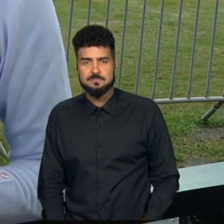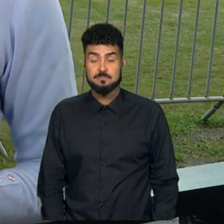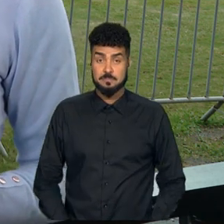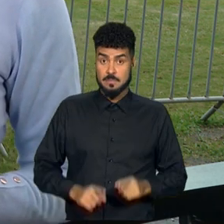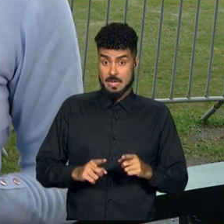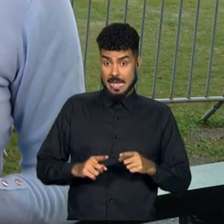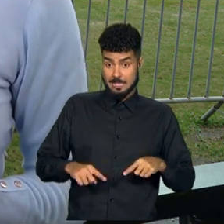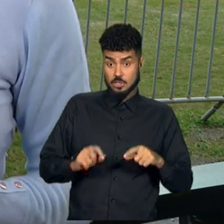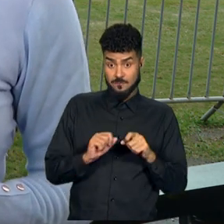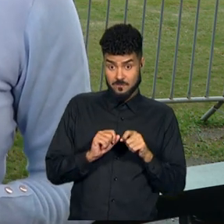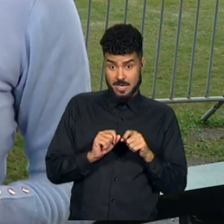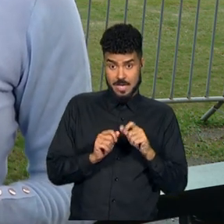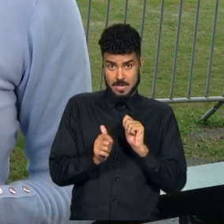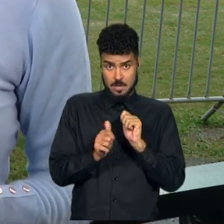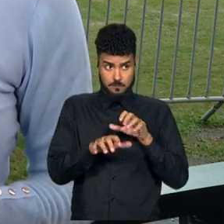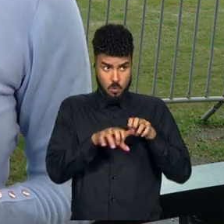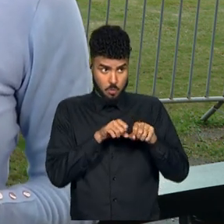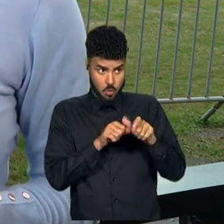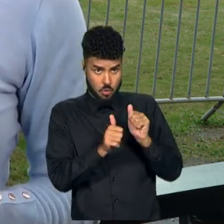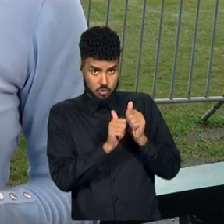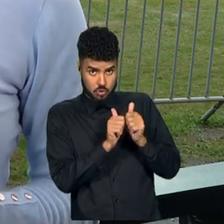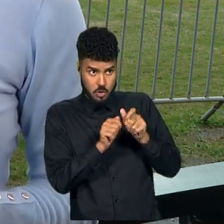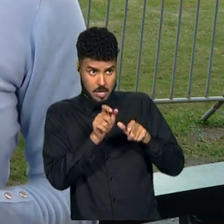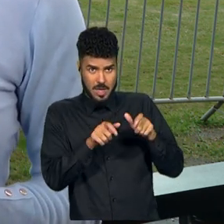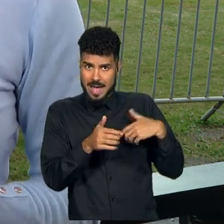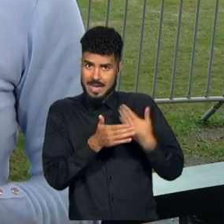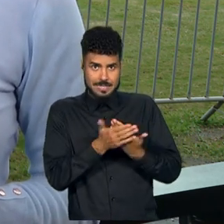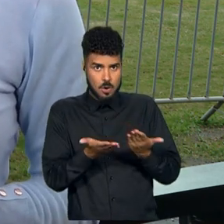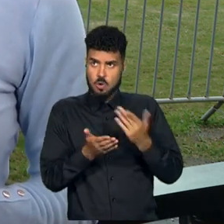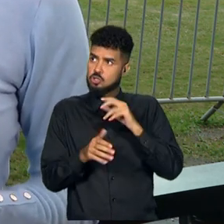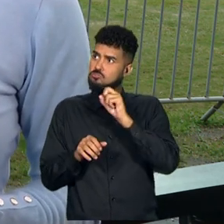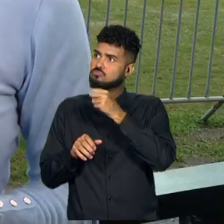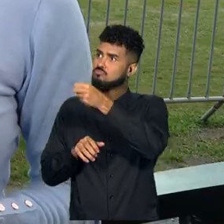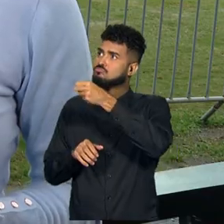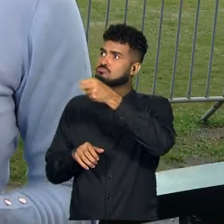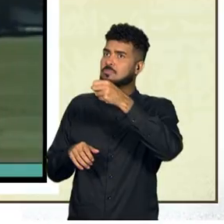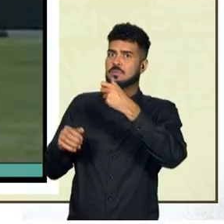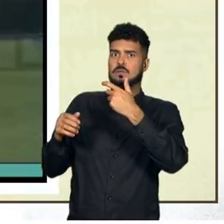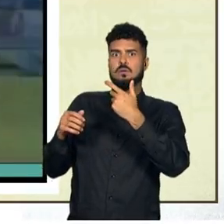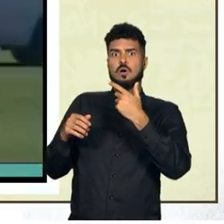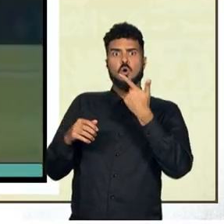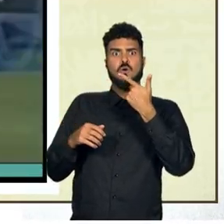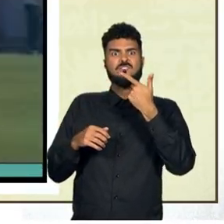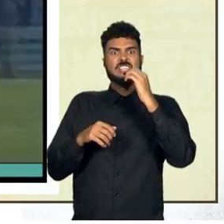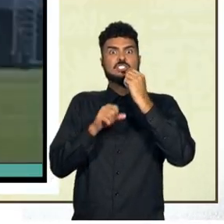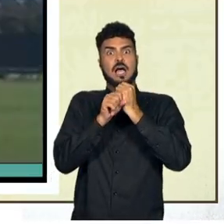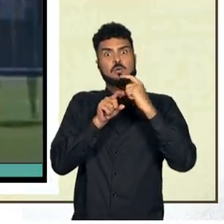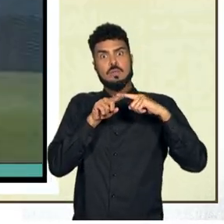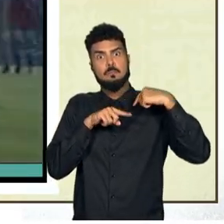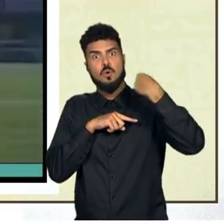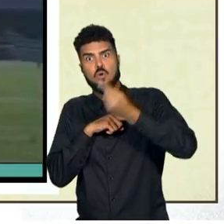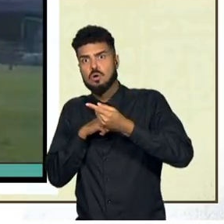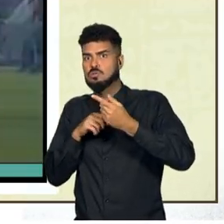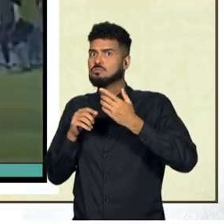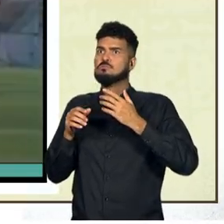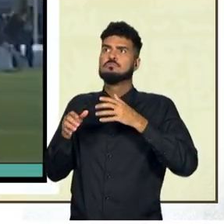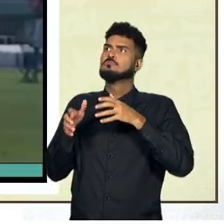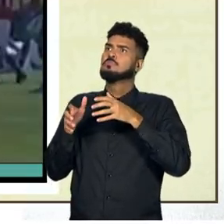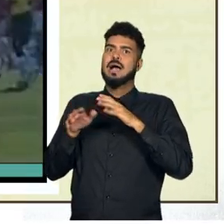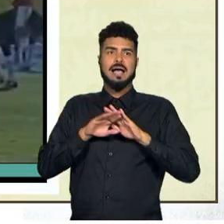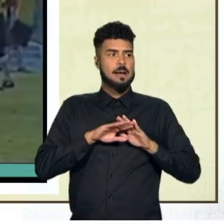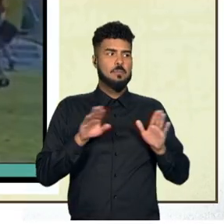jogadoras que até hoje jogam nos clubes pelo Brasil, depois de quase 20 anos de não ter